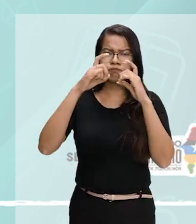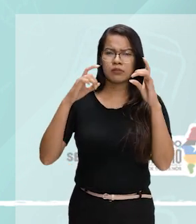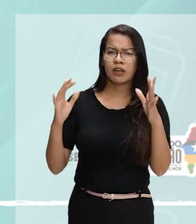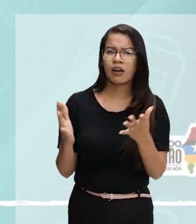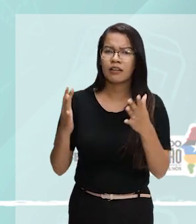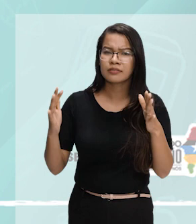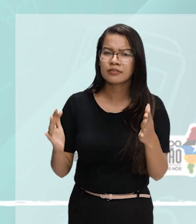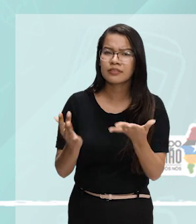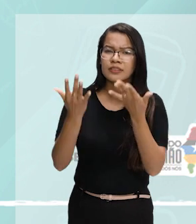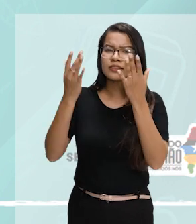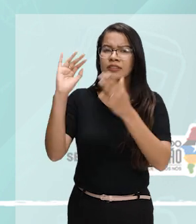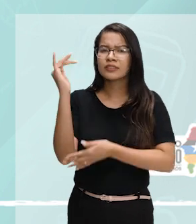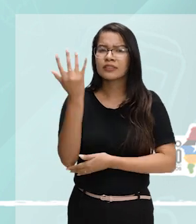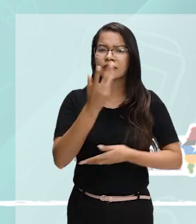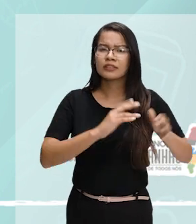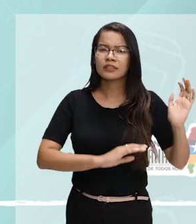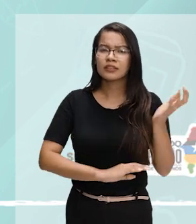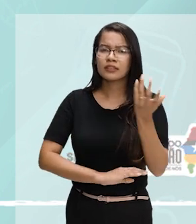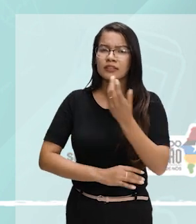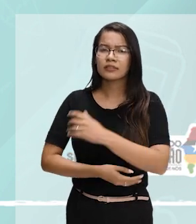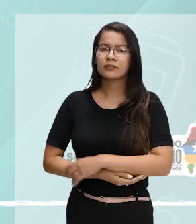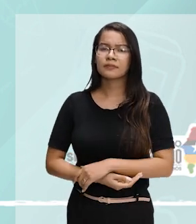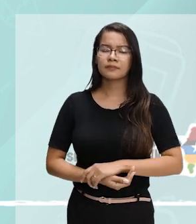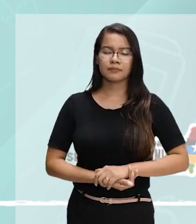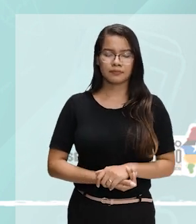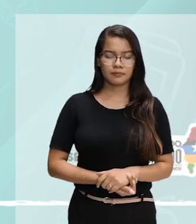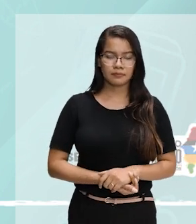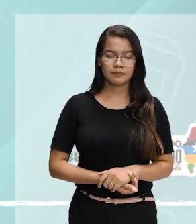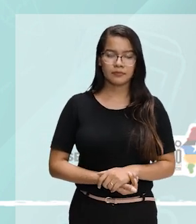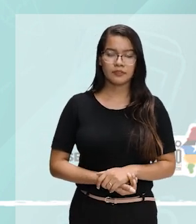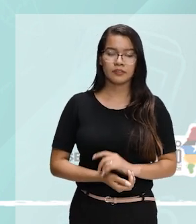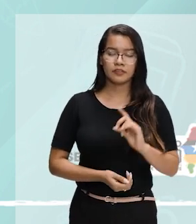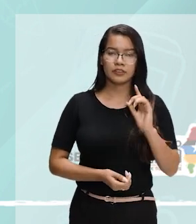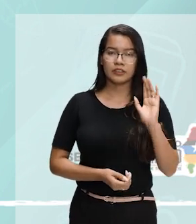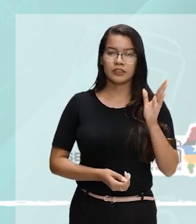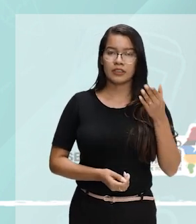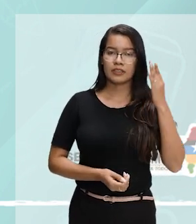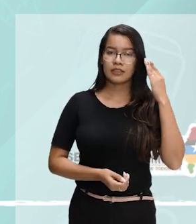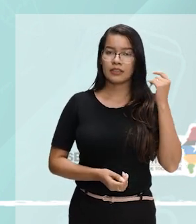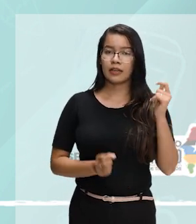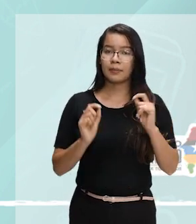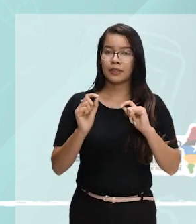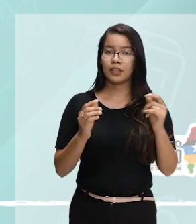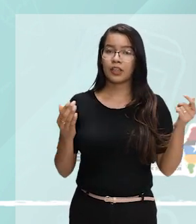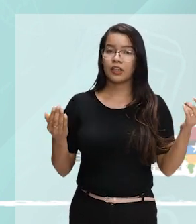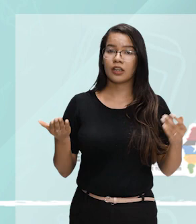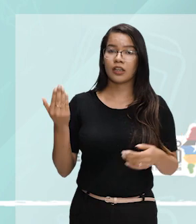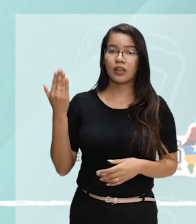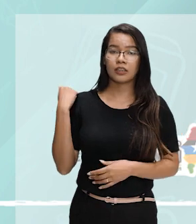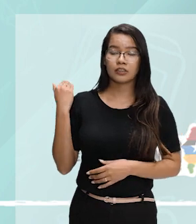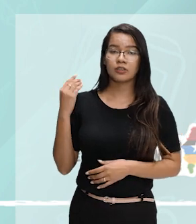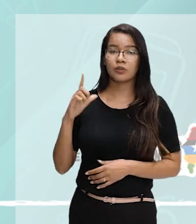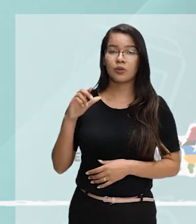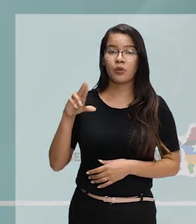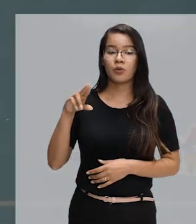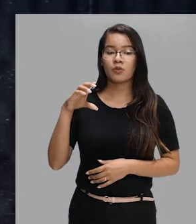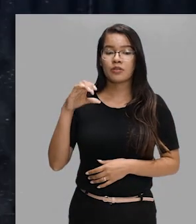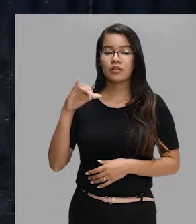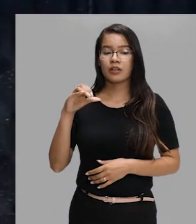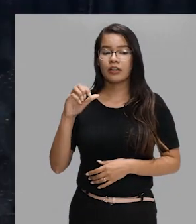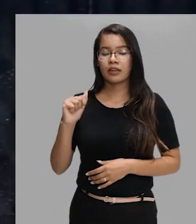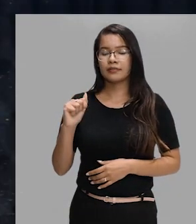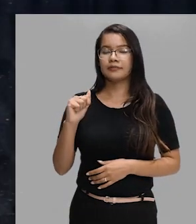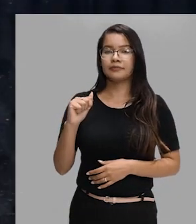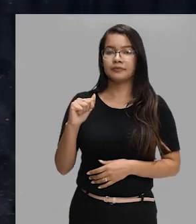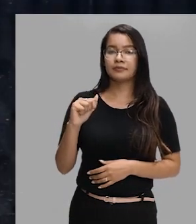Lucila é uma cortesã. Cortesã nos dias de hoje, prostituta, mulher que vai vender o corpo para ganhar dinheiro, tá bom? Então, das